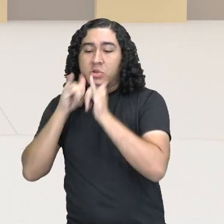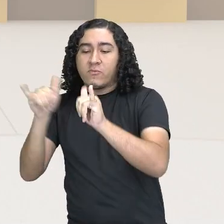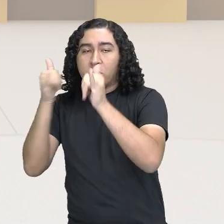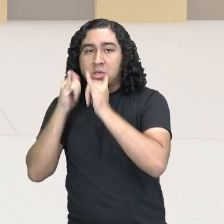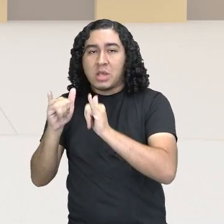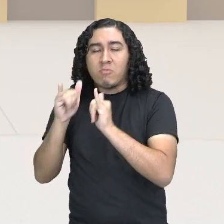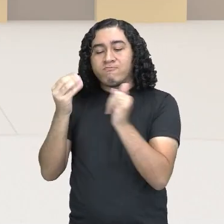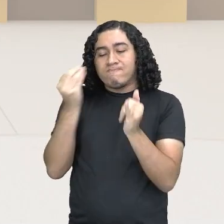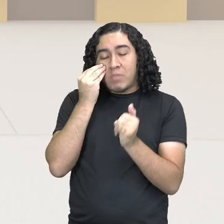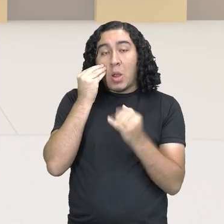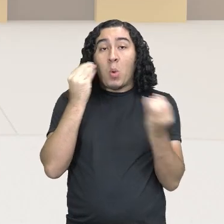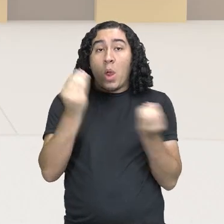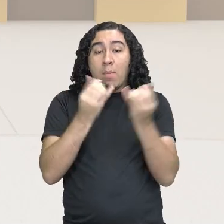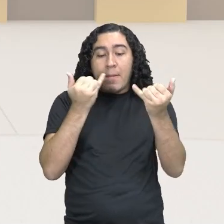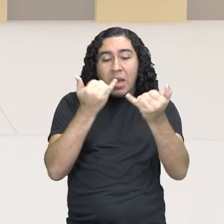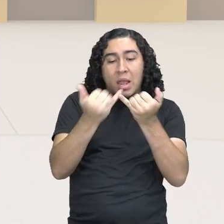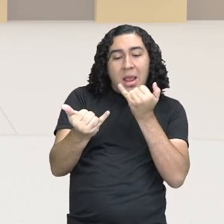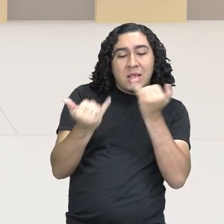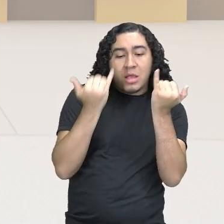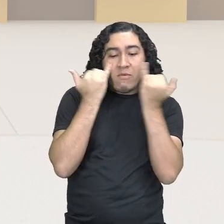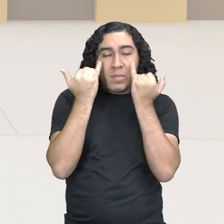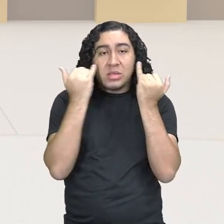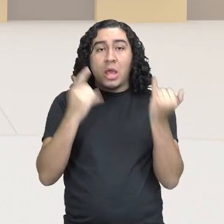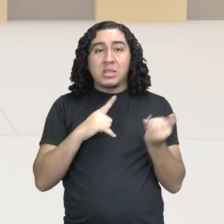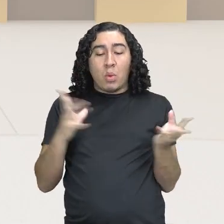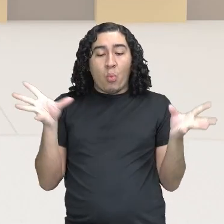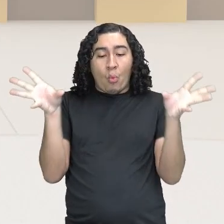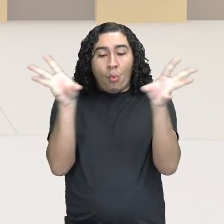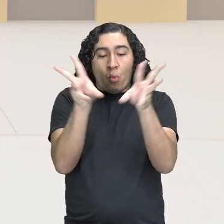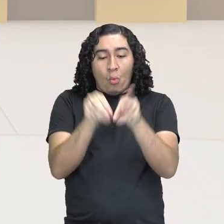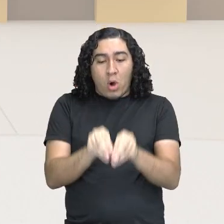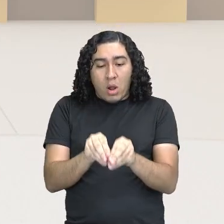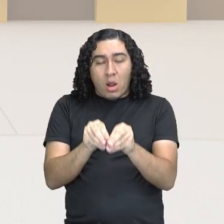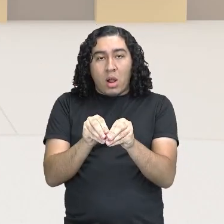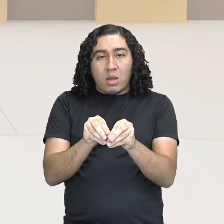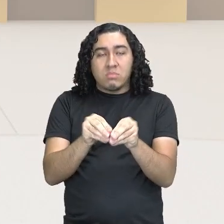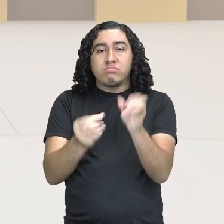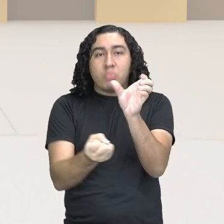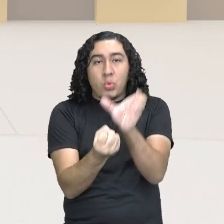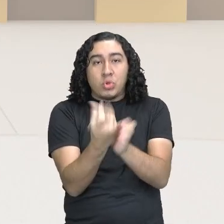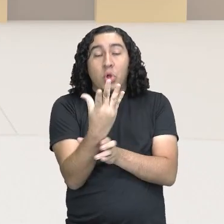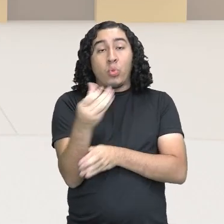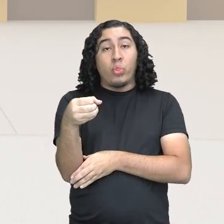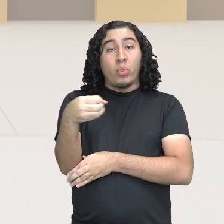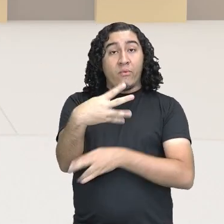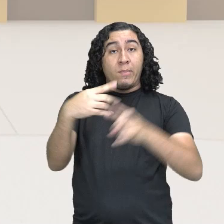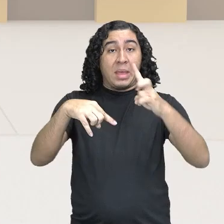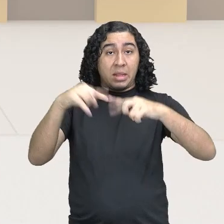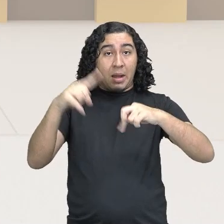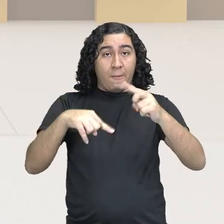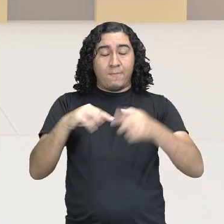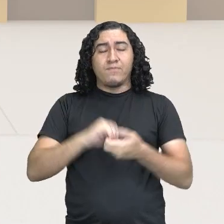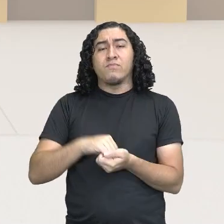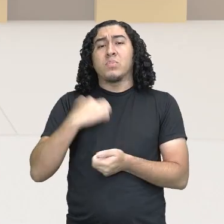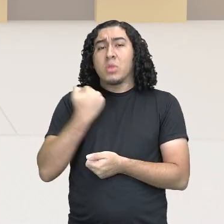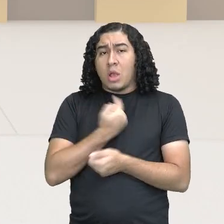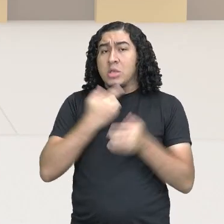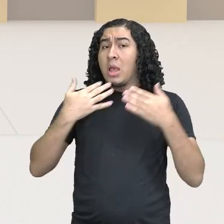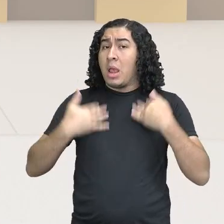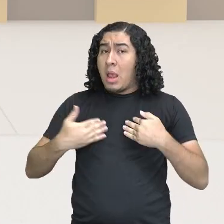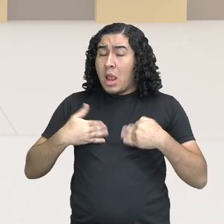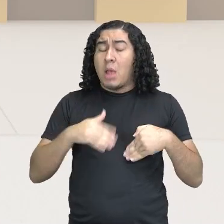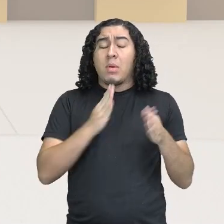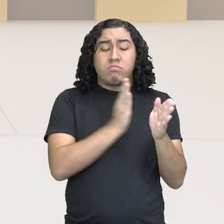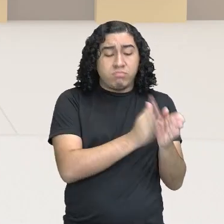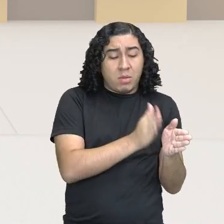diferenças também e produzir um material, né, professora? Exatamente, professora Manuela. Então, nós vamos fazer isso passo a passo. Então,